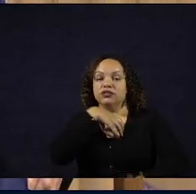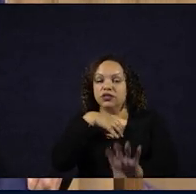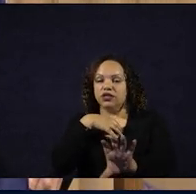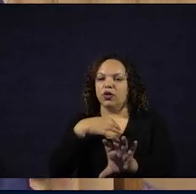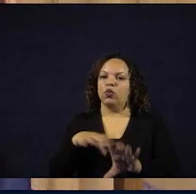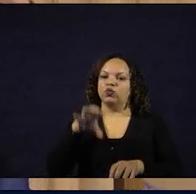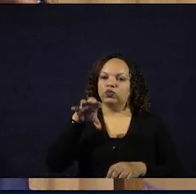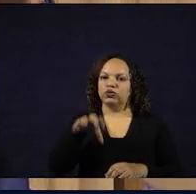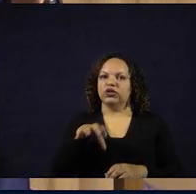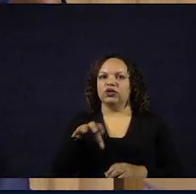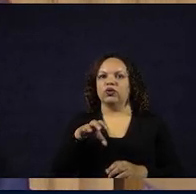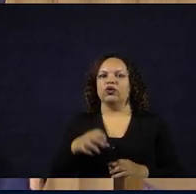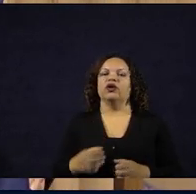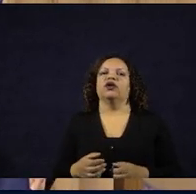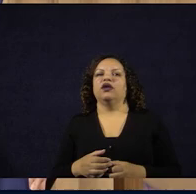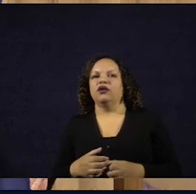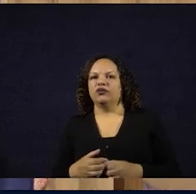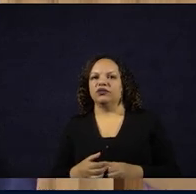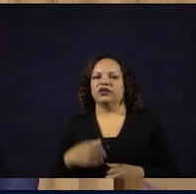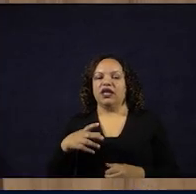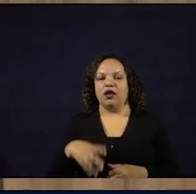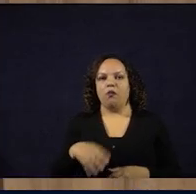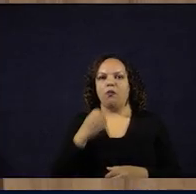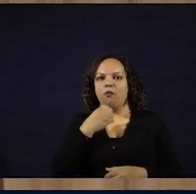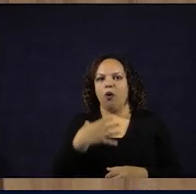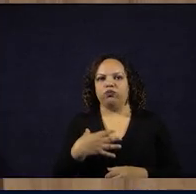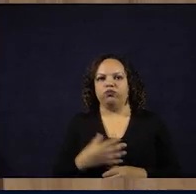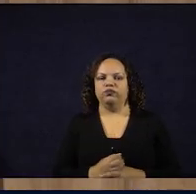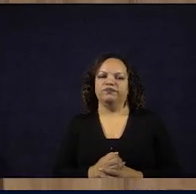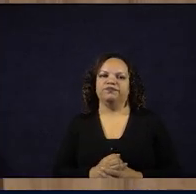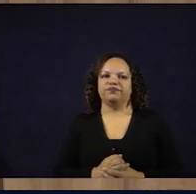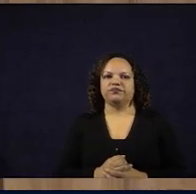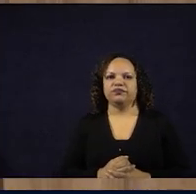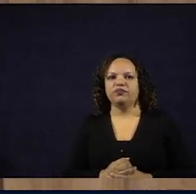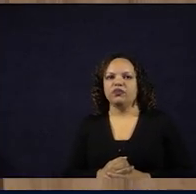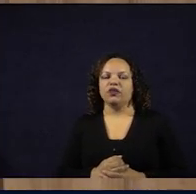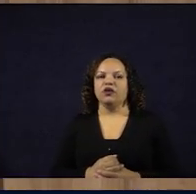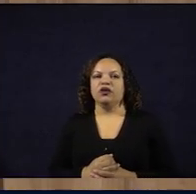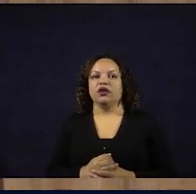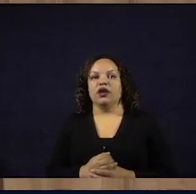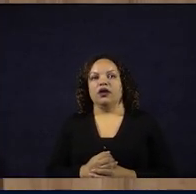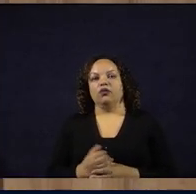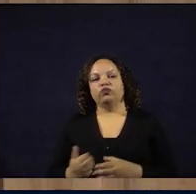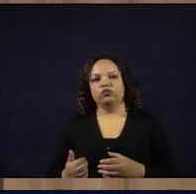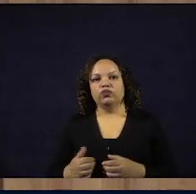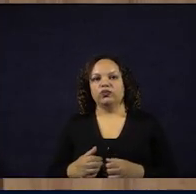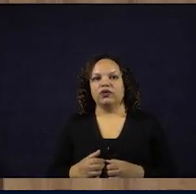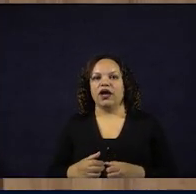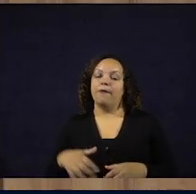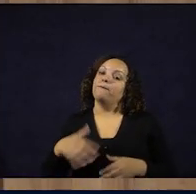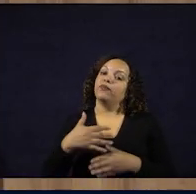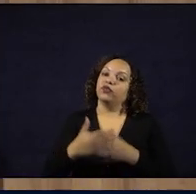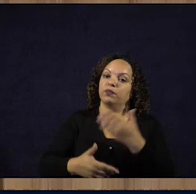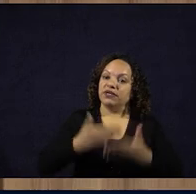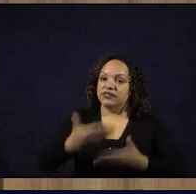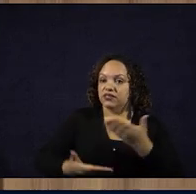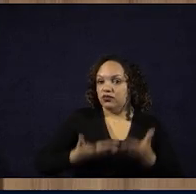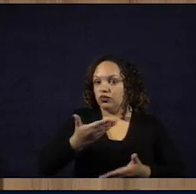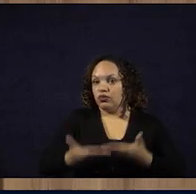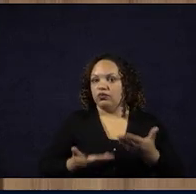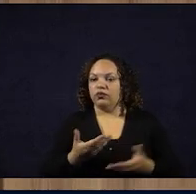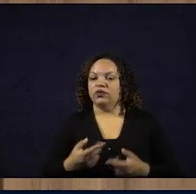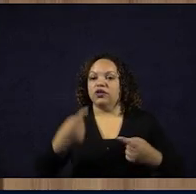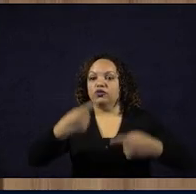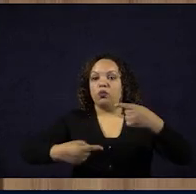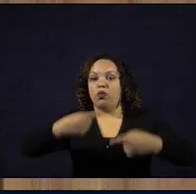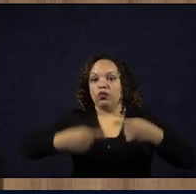adota tem como eu disse aqui o caminho do muito bom acho que um ponto que você reforçou essa questão da manutenção das políticas né